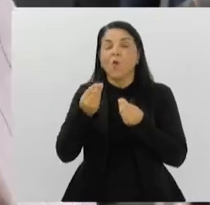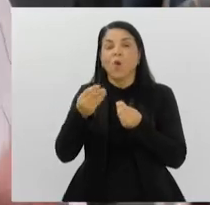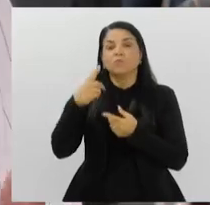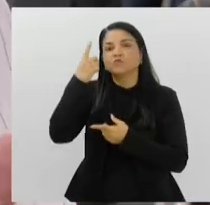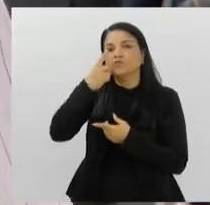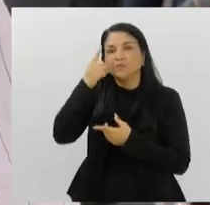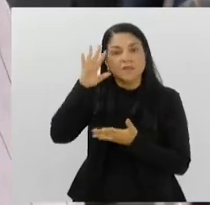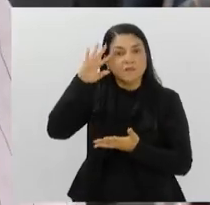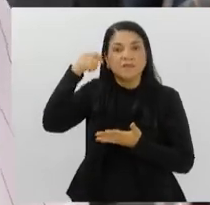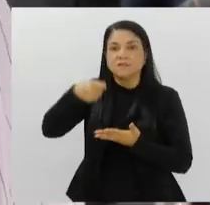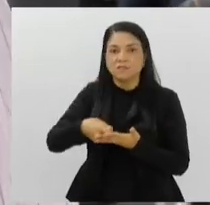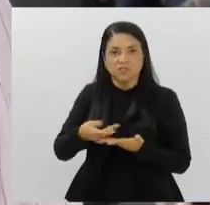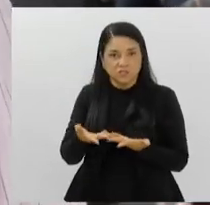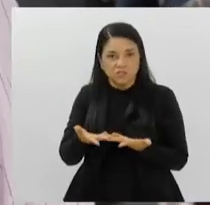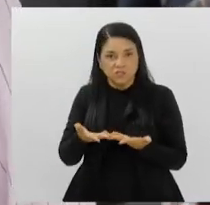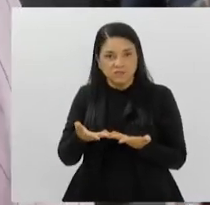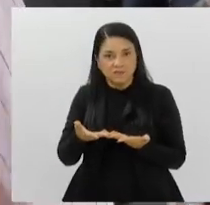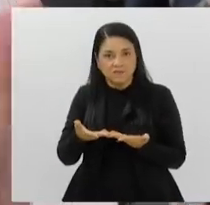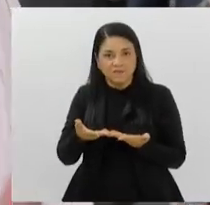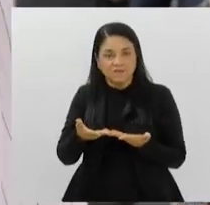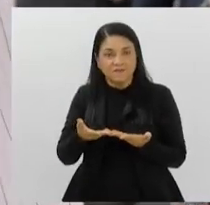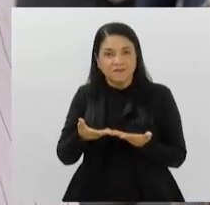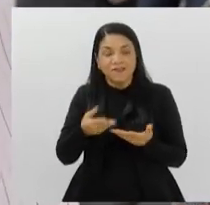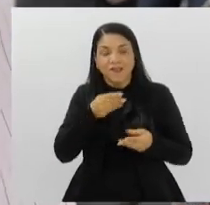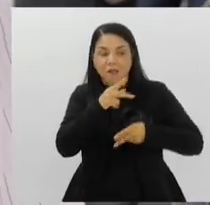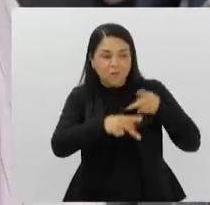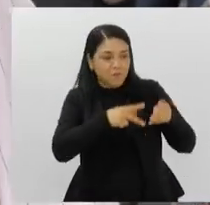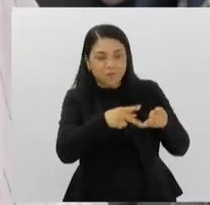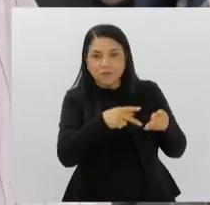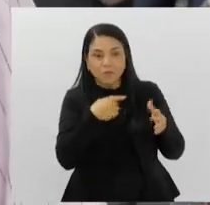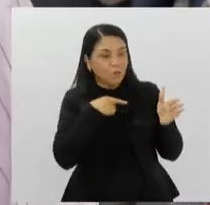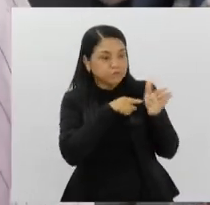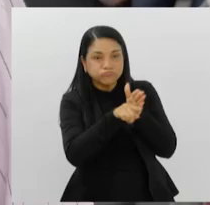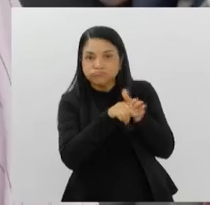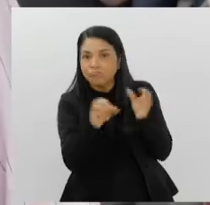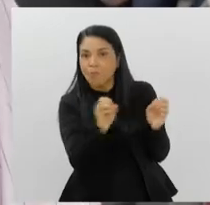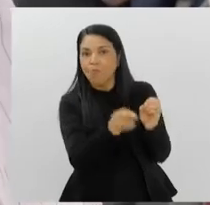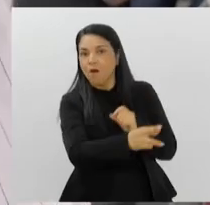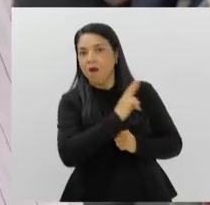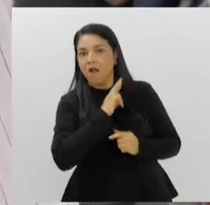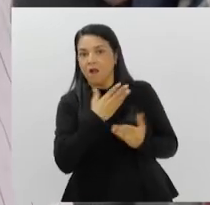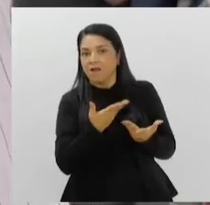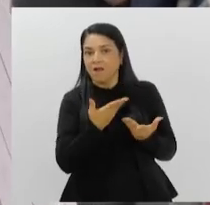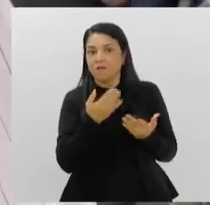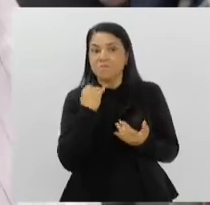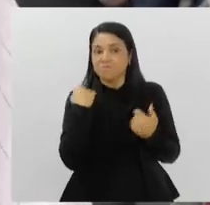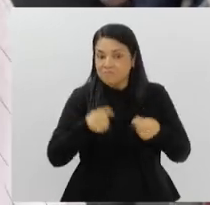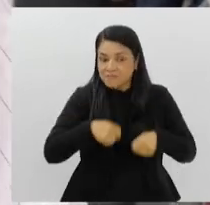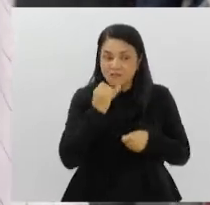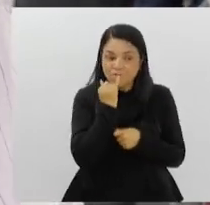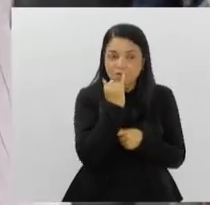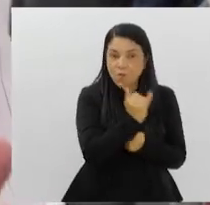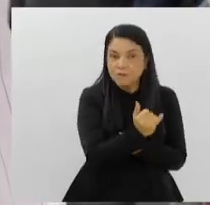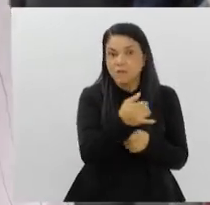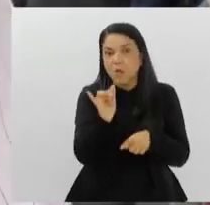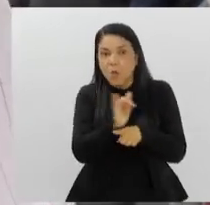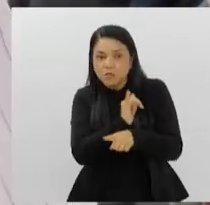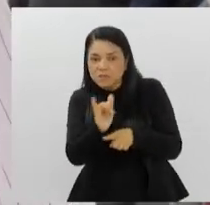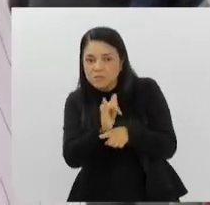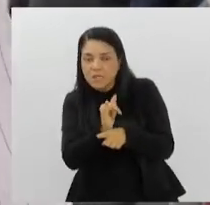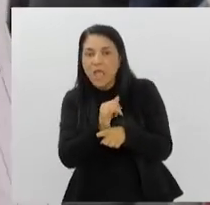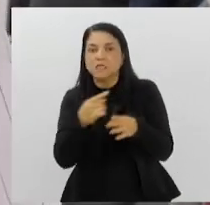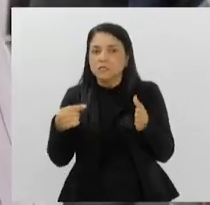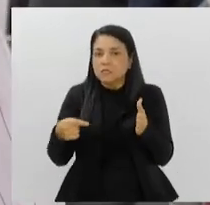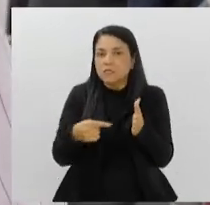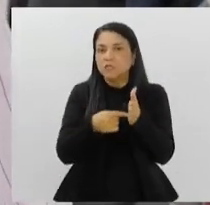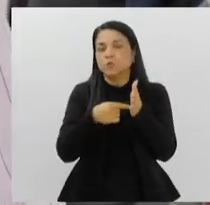podem decidir muita coisa sem que os usuários sejam consultados, informados, que haja mecanismo para